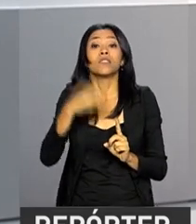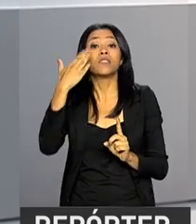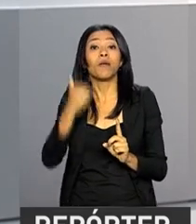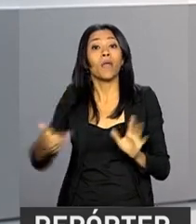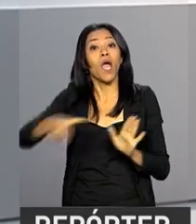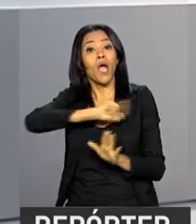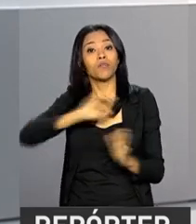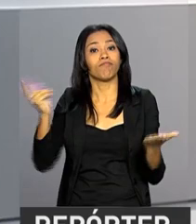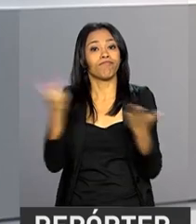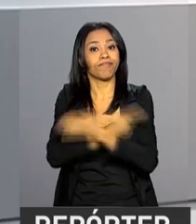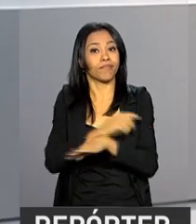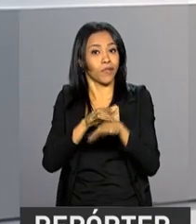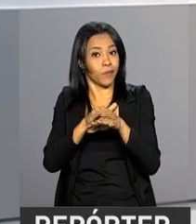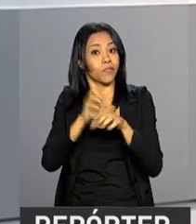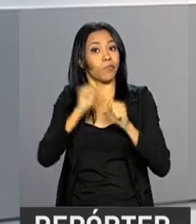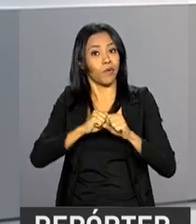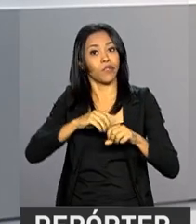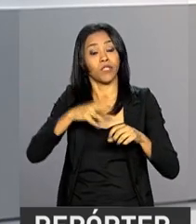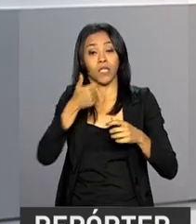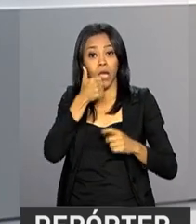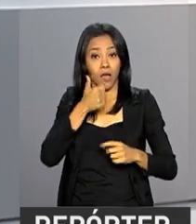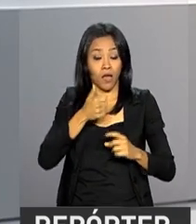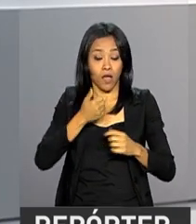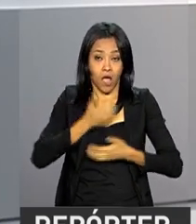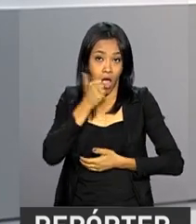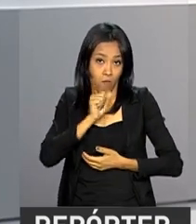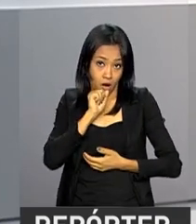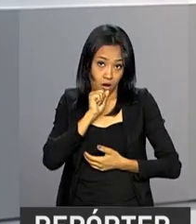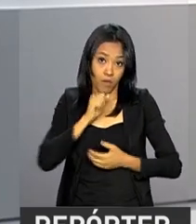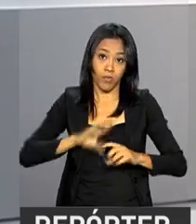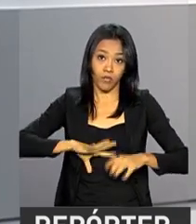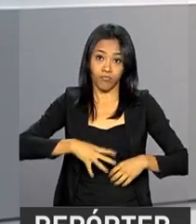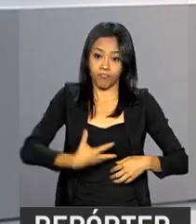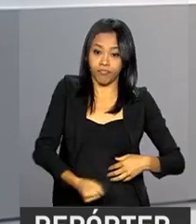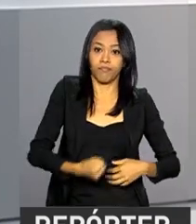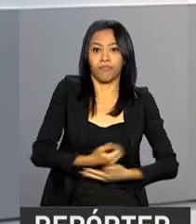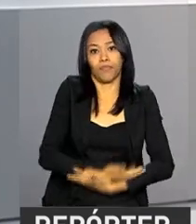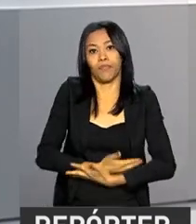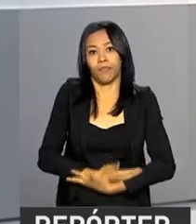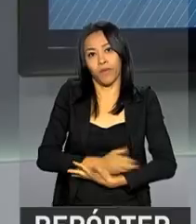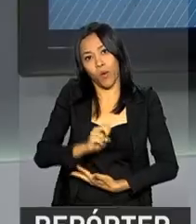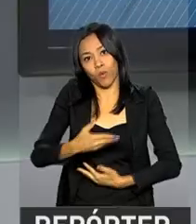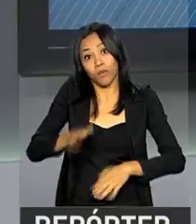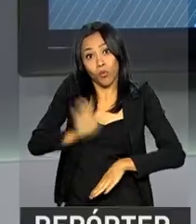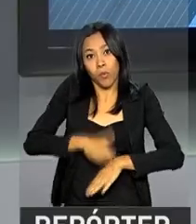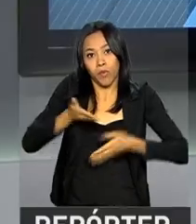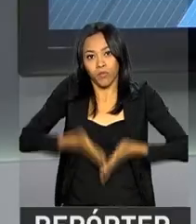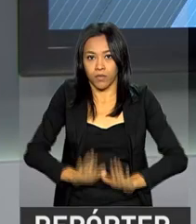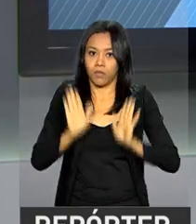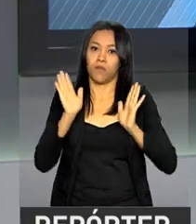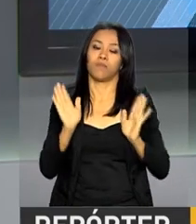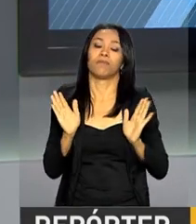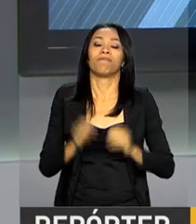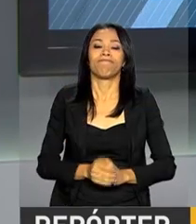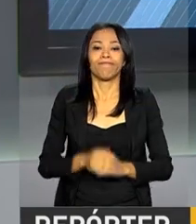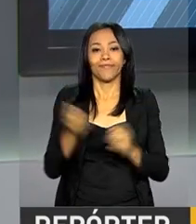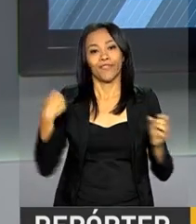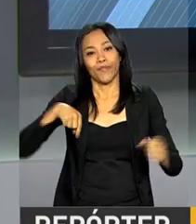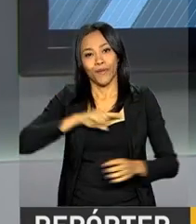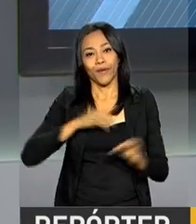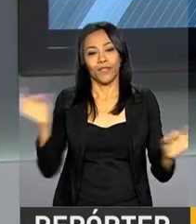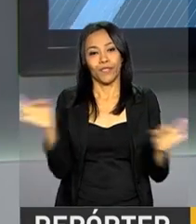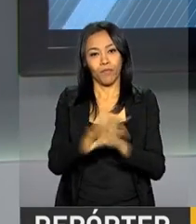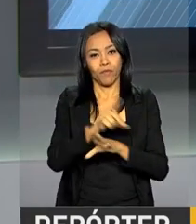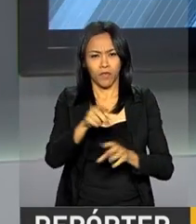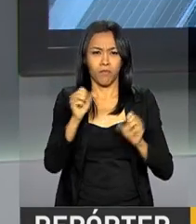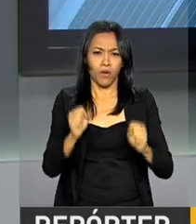da doença que pode ser transmitida da mãe para o bebê durante a gestação ou no parto nós ficamos por aqui você pode rever